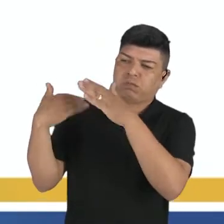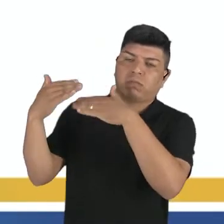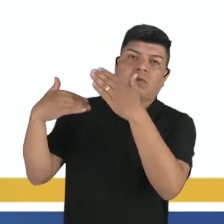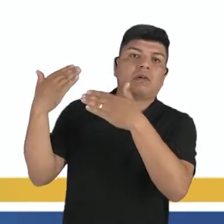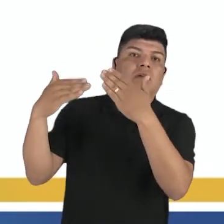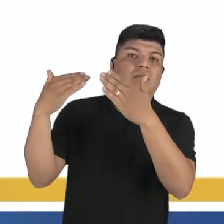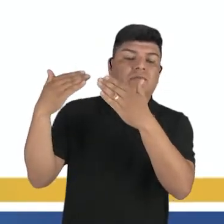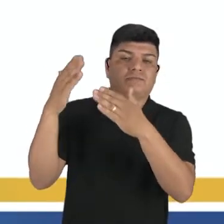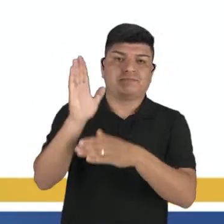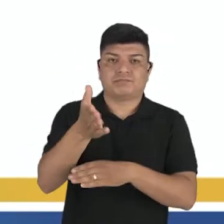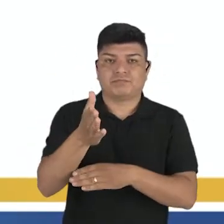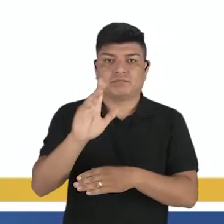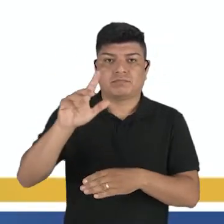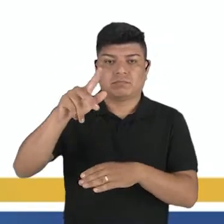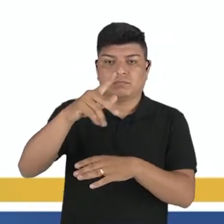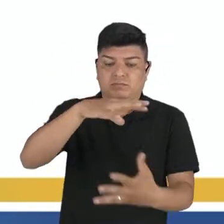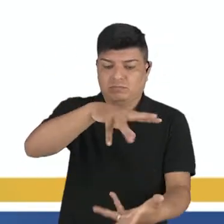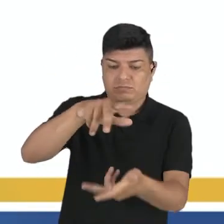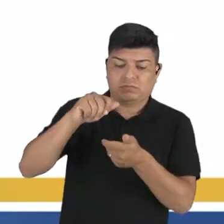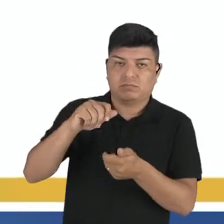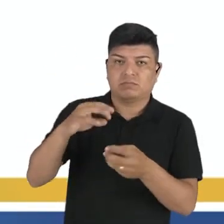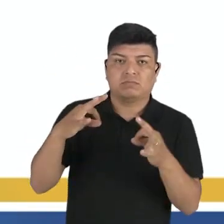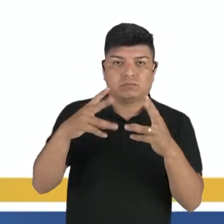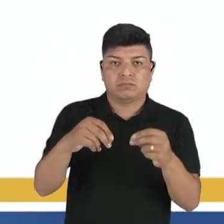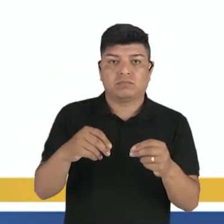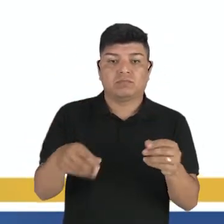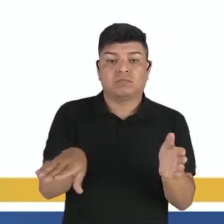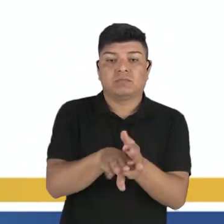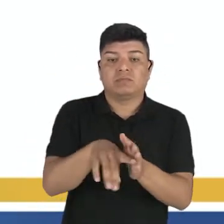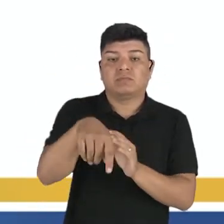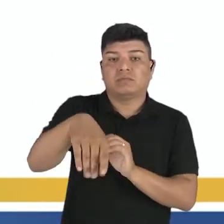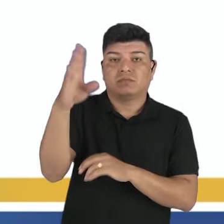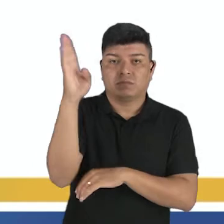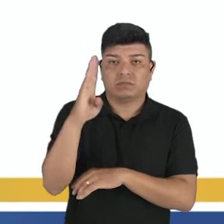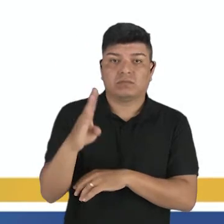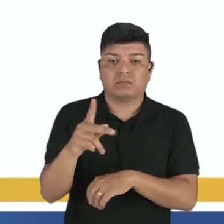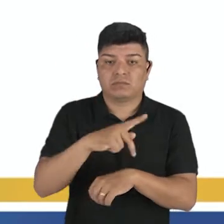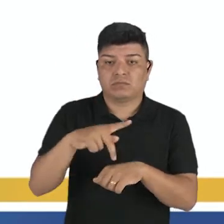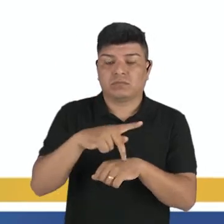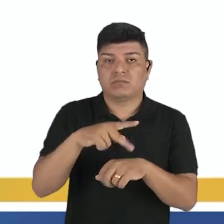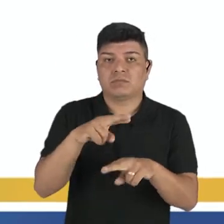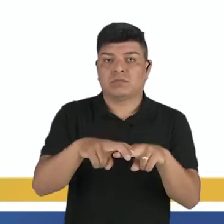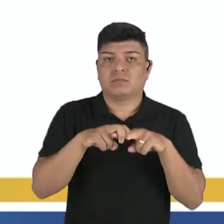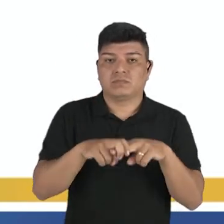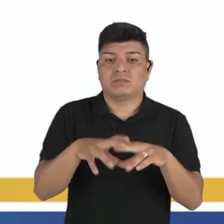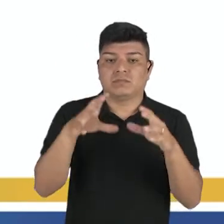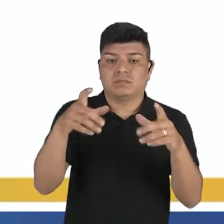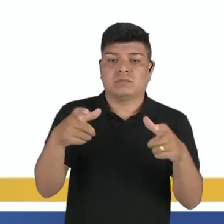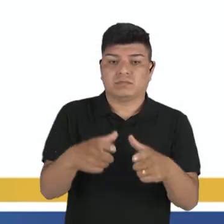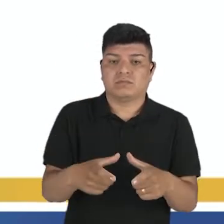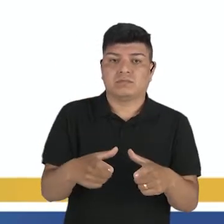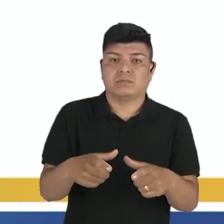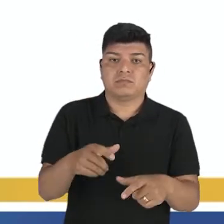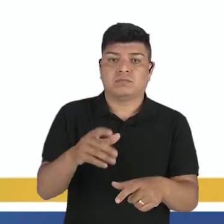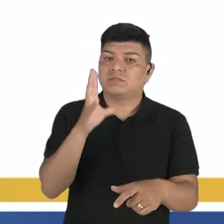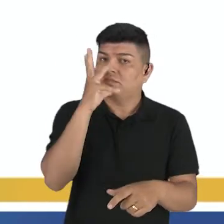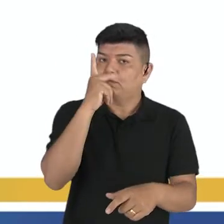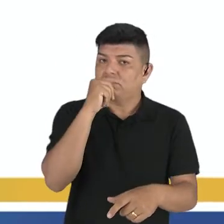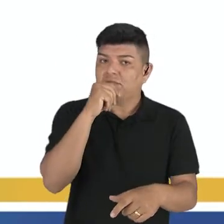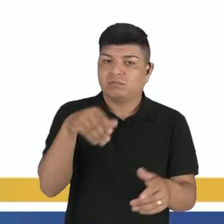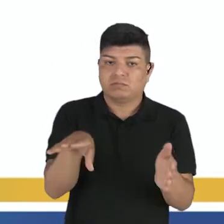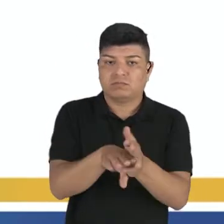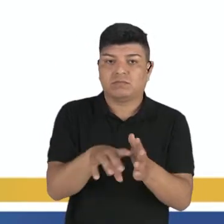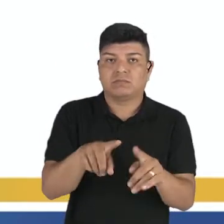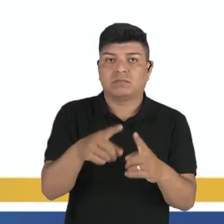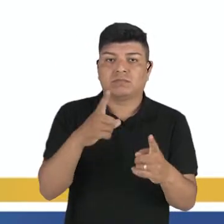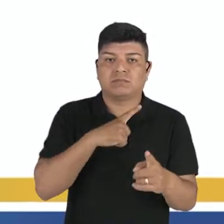alta, evoluindo no restante do mundo, né? E que foi que chegou nesses países. Então, os lugares onde ela chegou mais tarde um